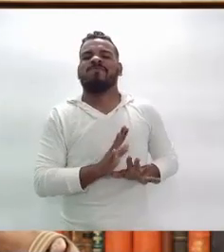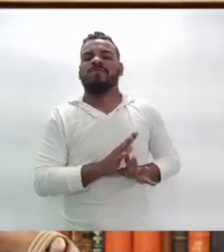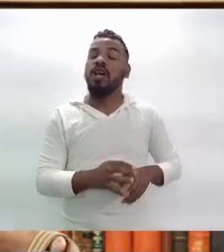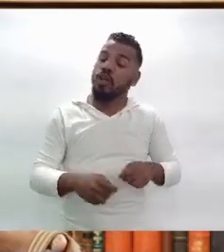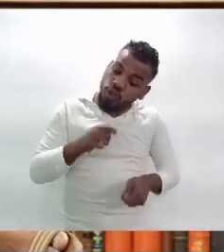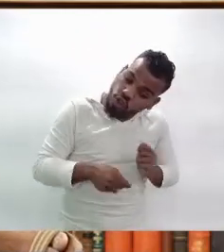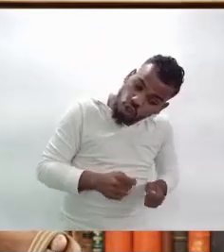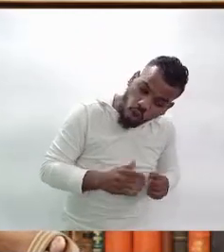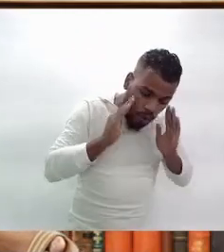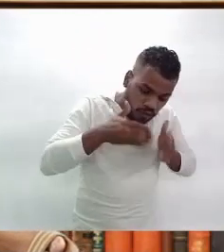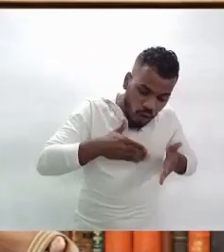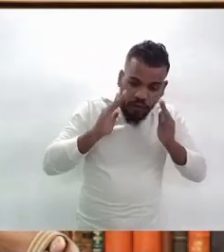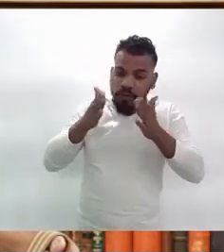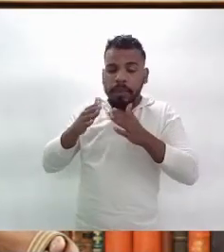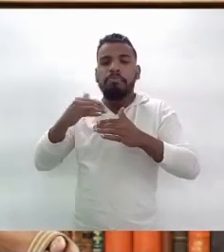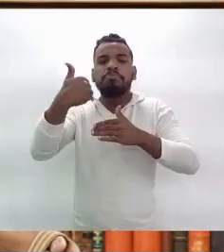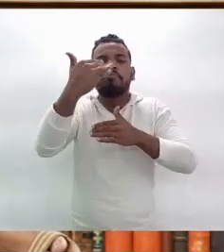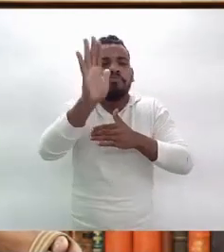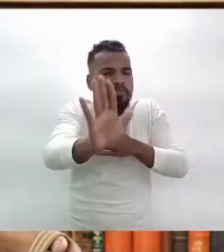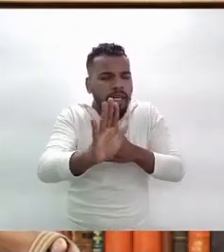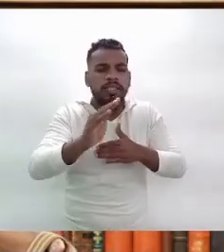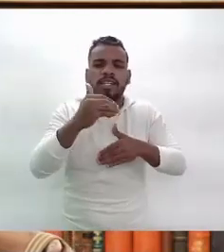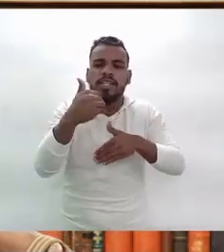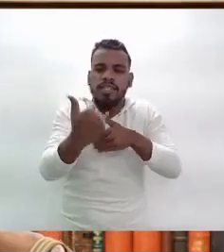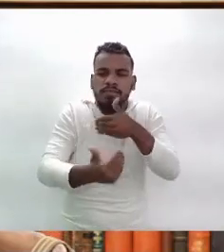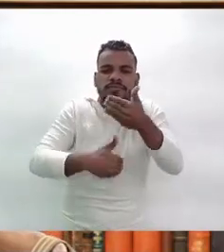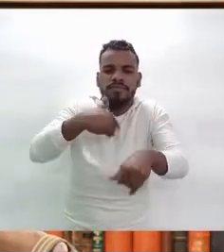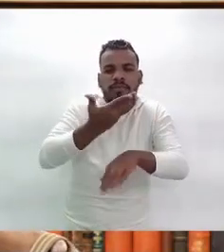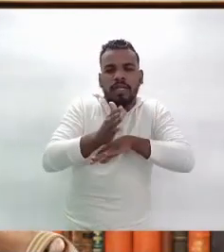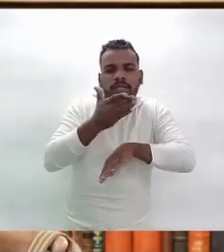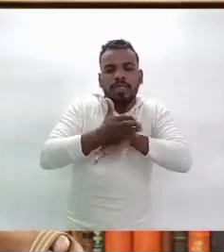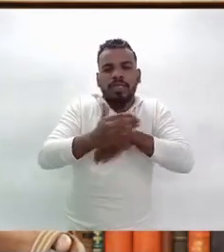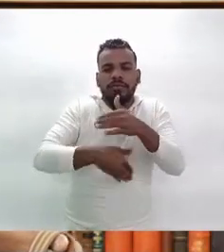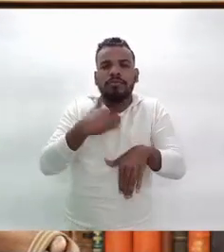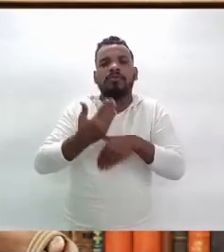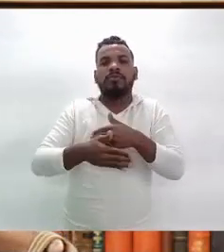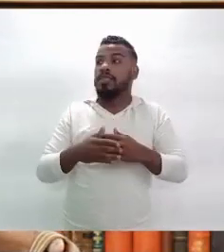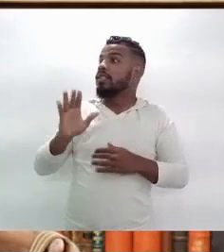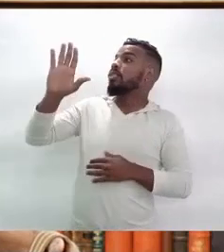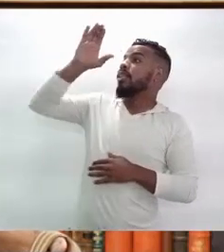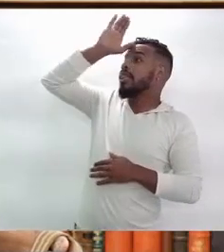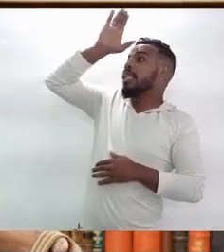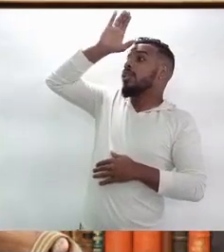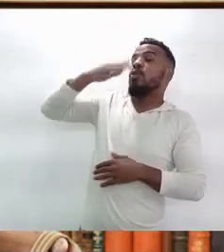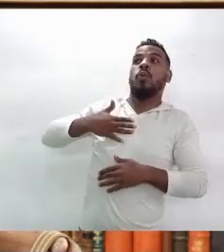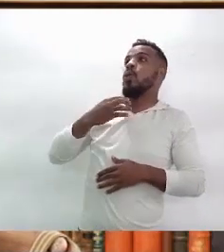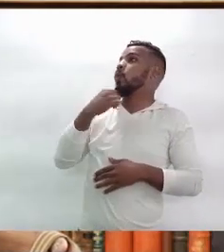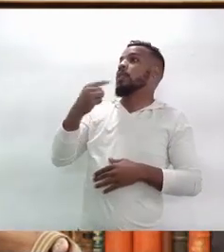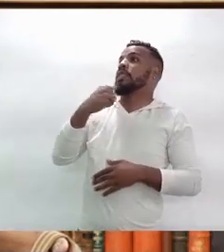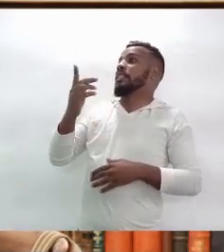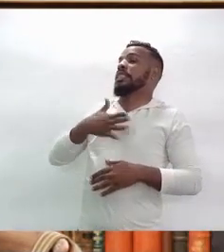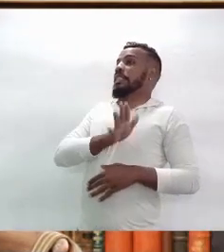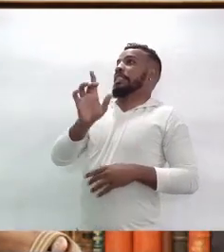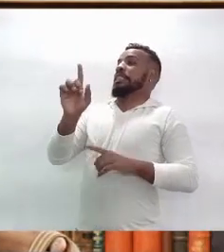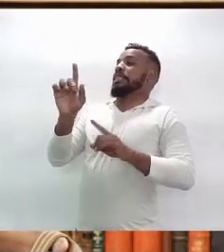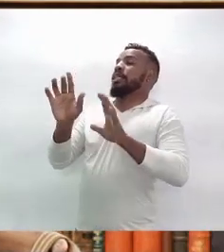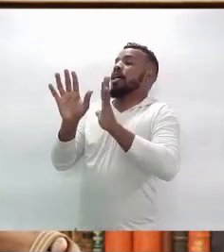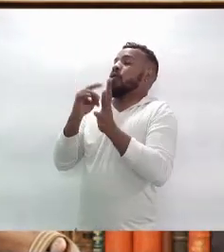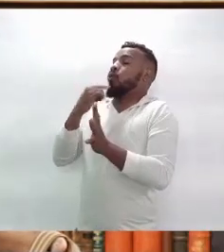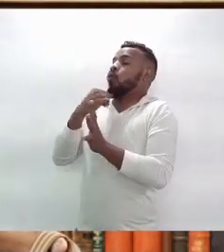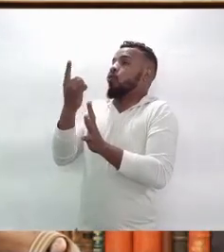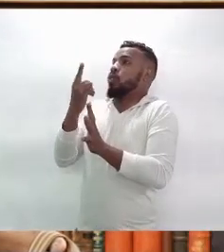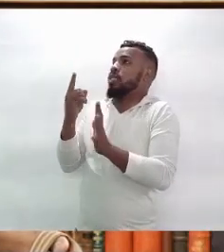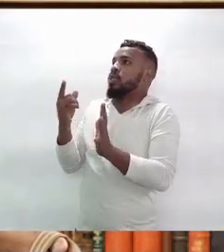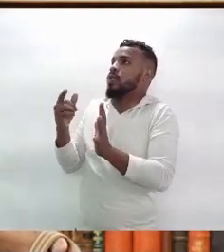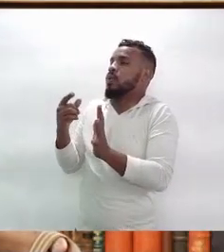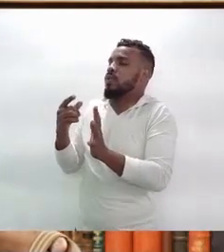gente vai praticando, vai aprendendo, porque muitos estudantes, tia, eu não consigo não. Tia, eu não consigo acompanhar o